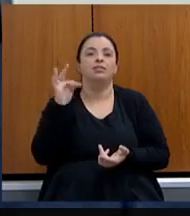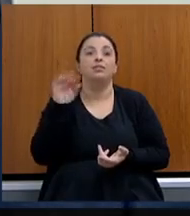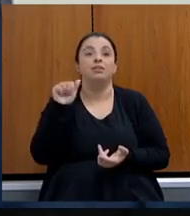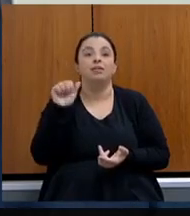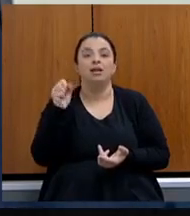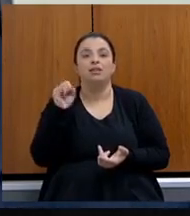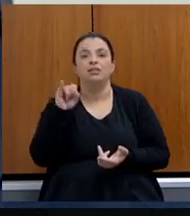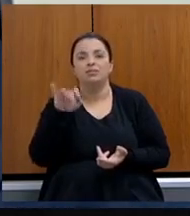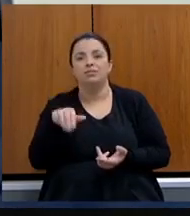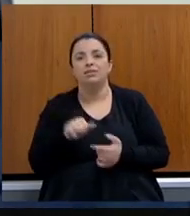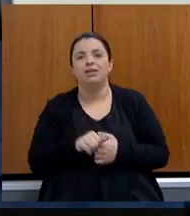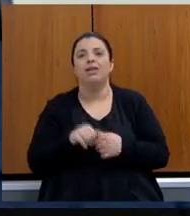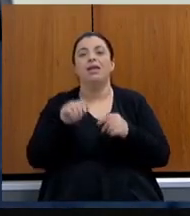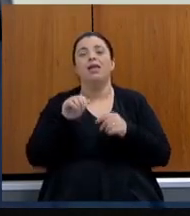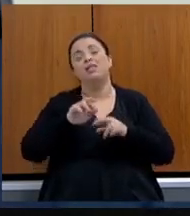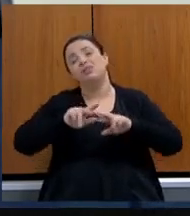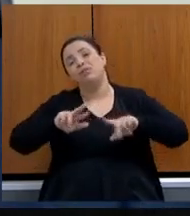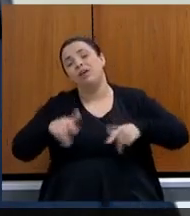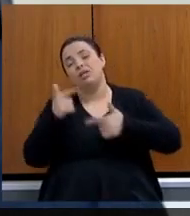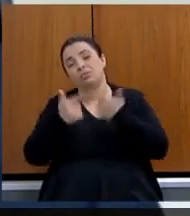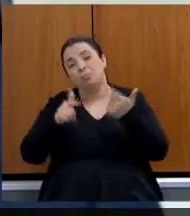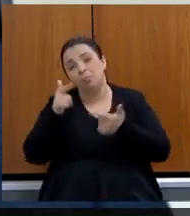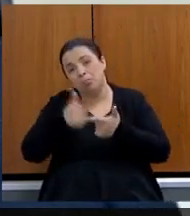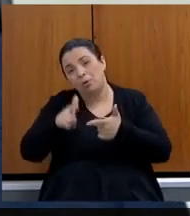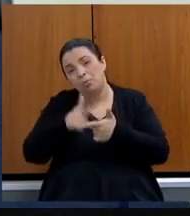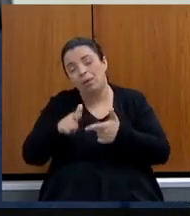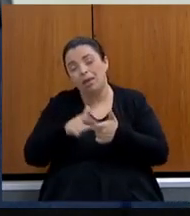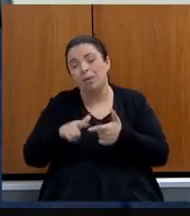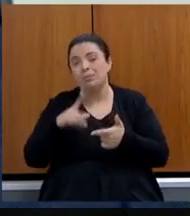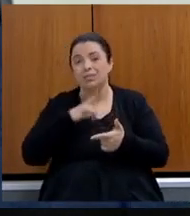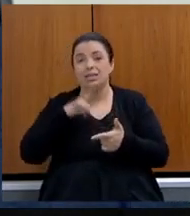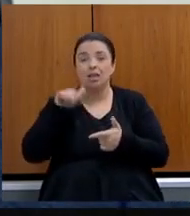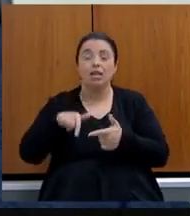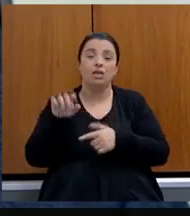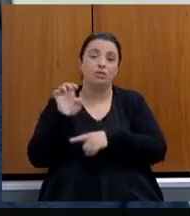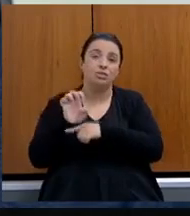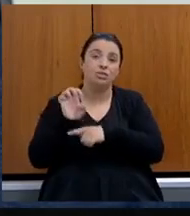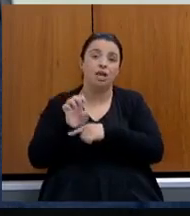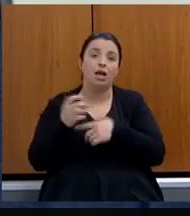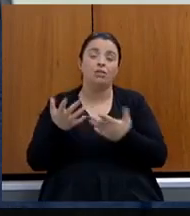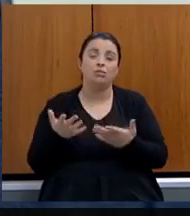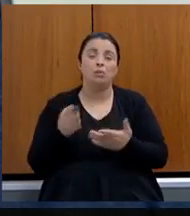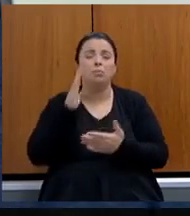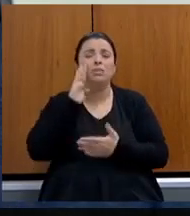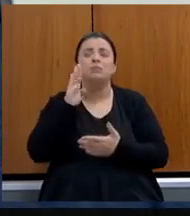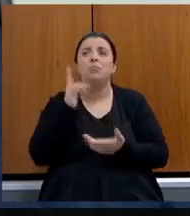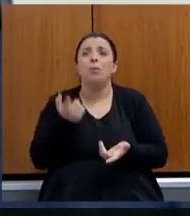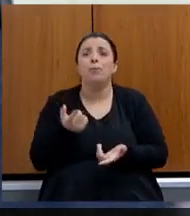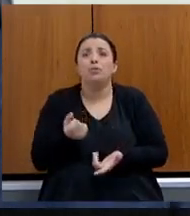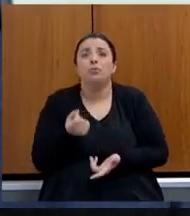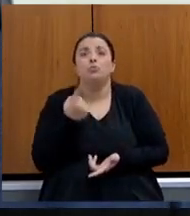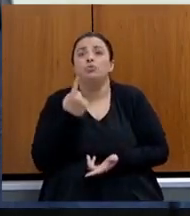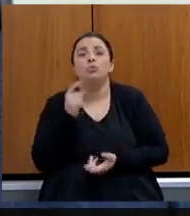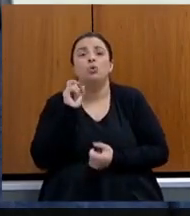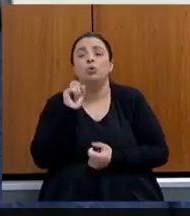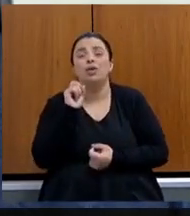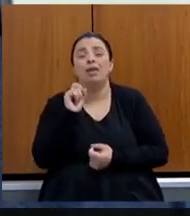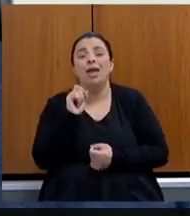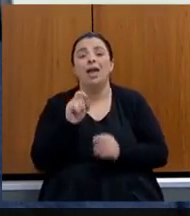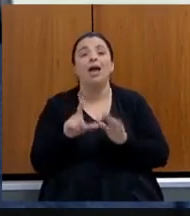vídeo em São Paulo inclusive uma história tudo e 2094 da Lei kandir